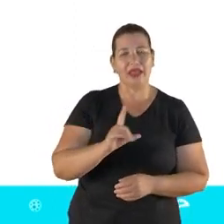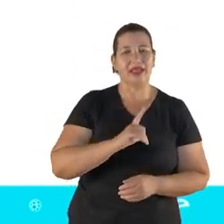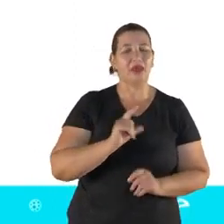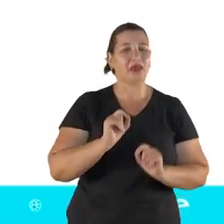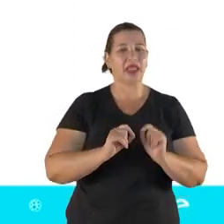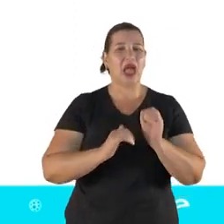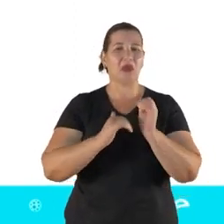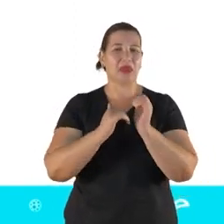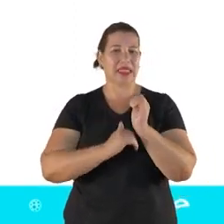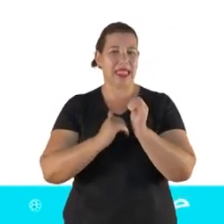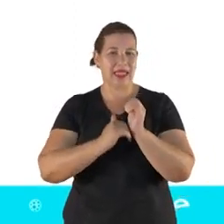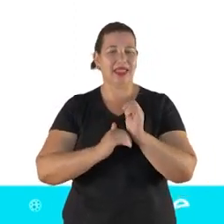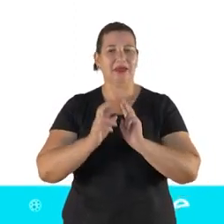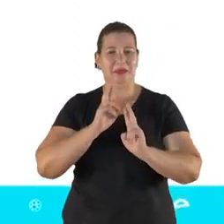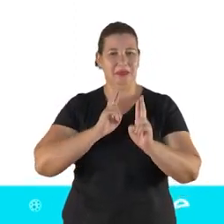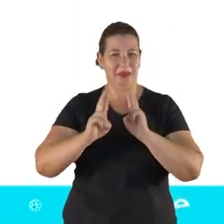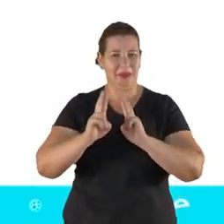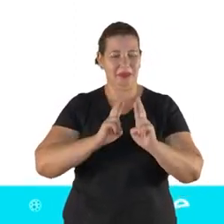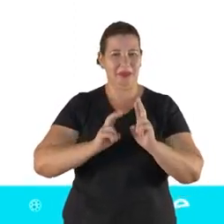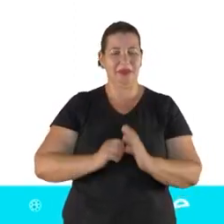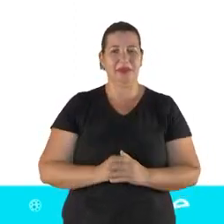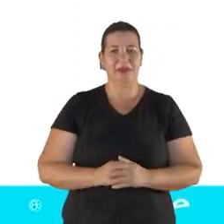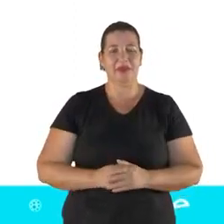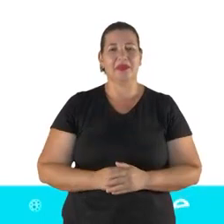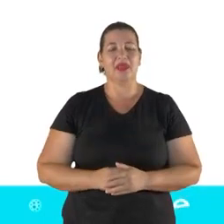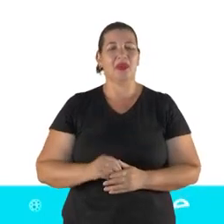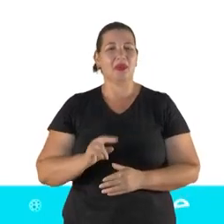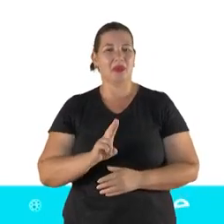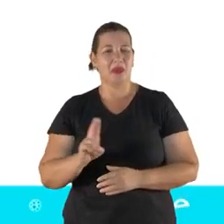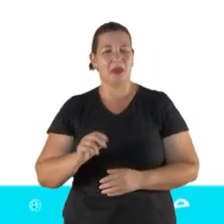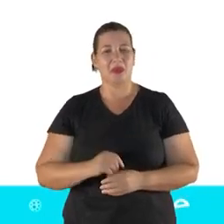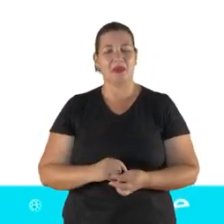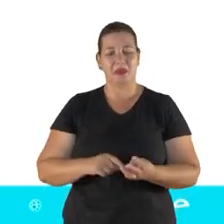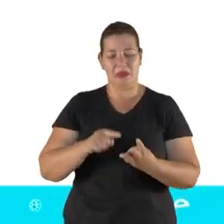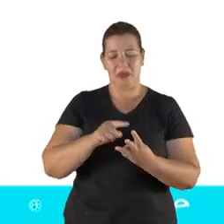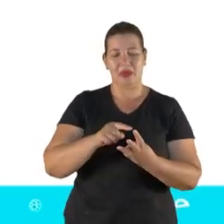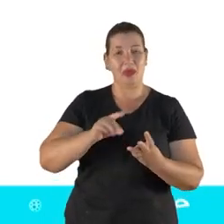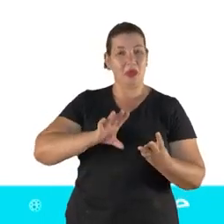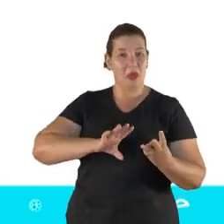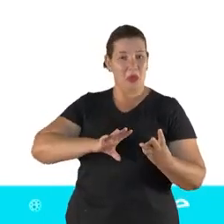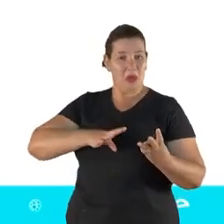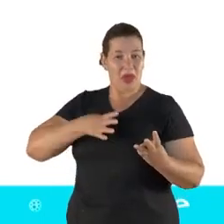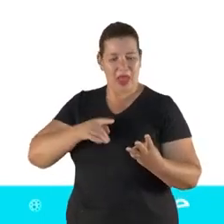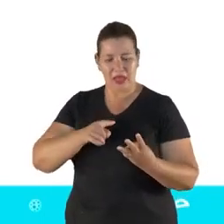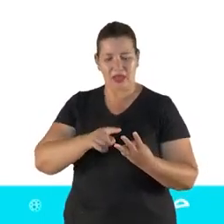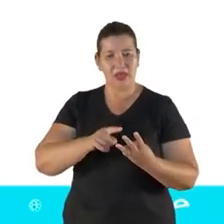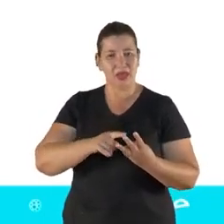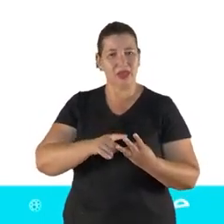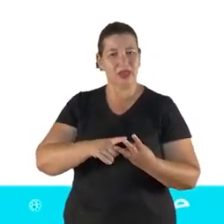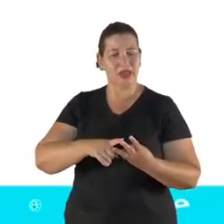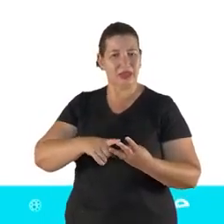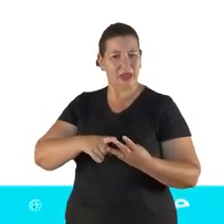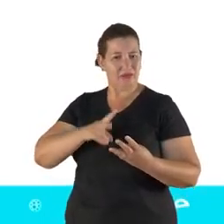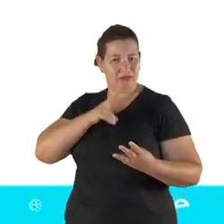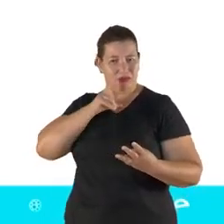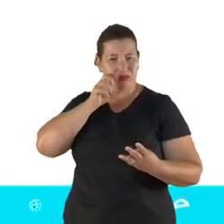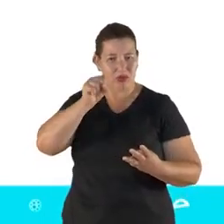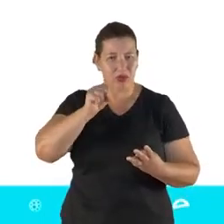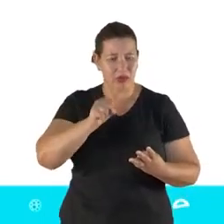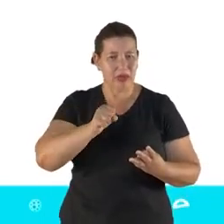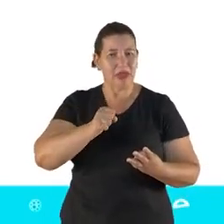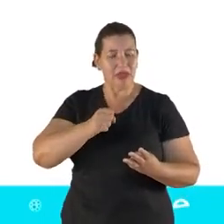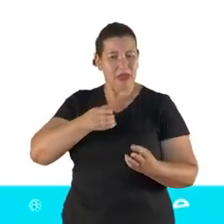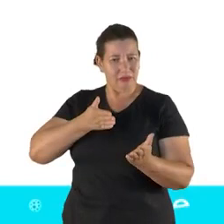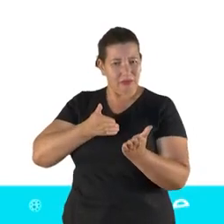delas a chave para a solução. Elas se chamam coragem, audácia